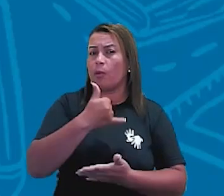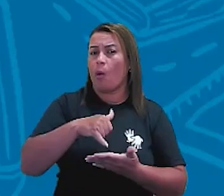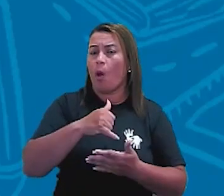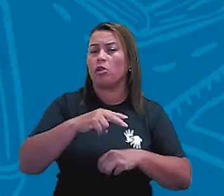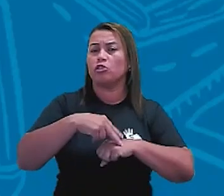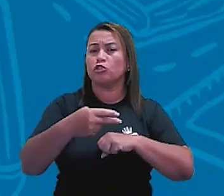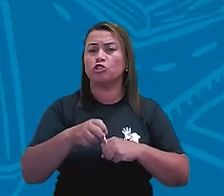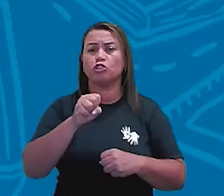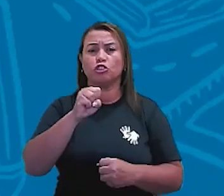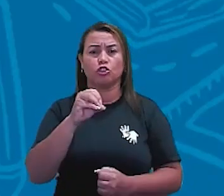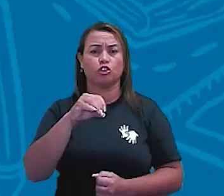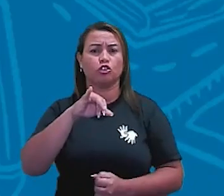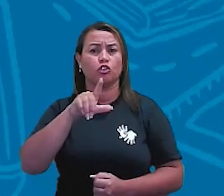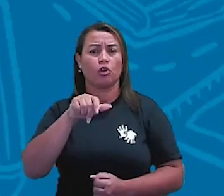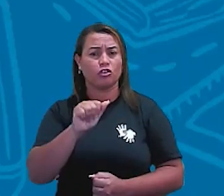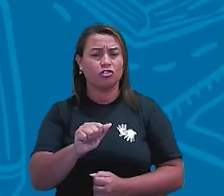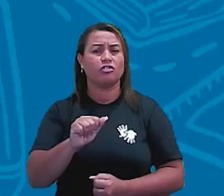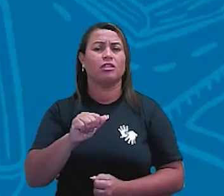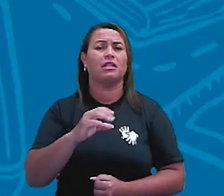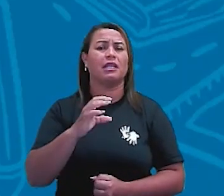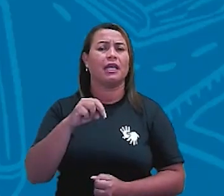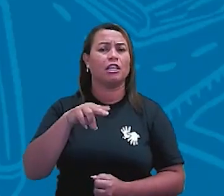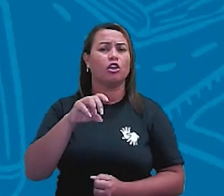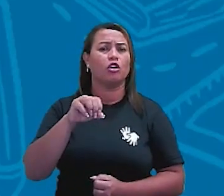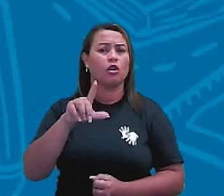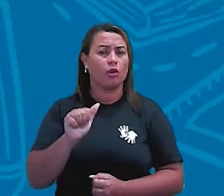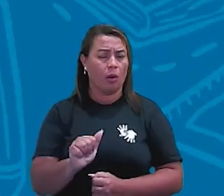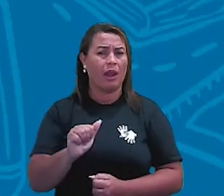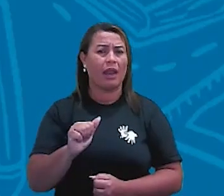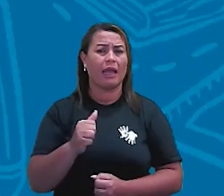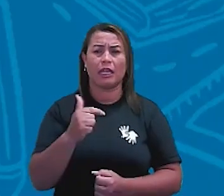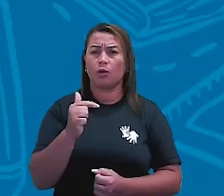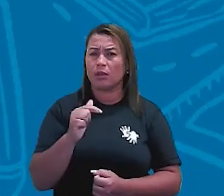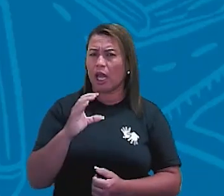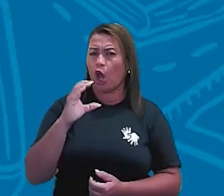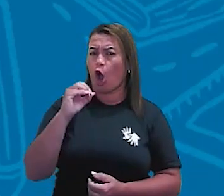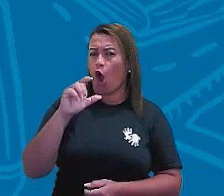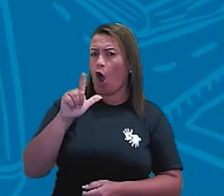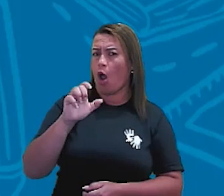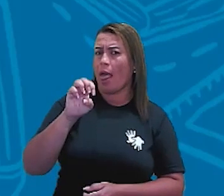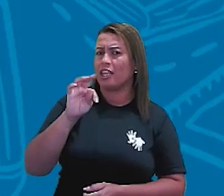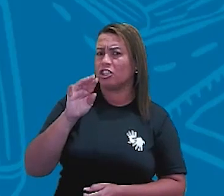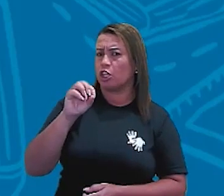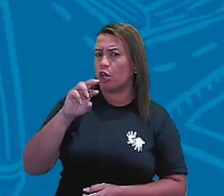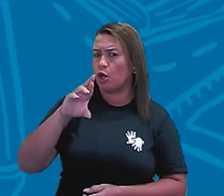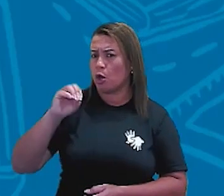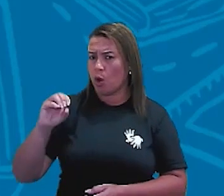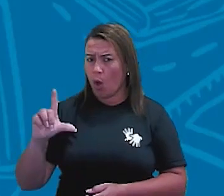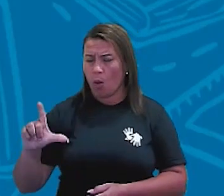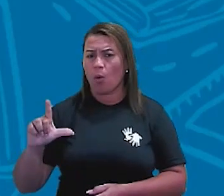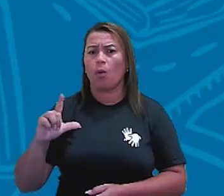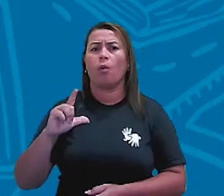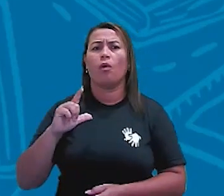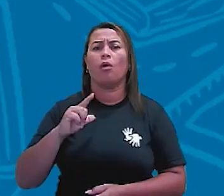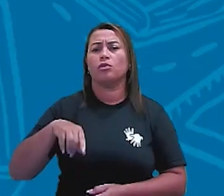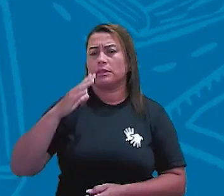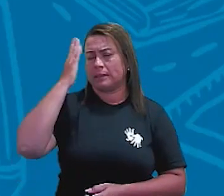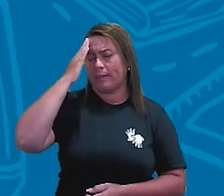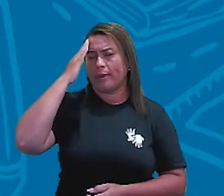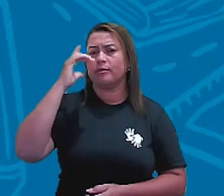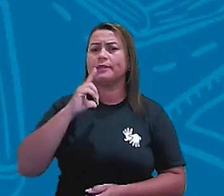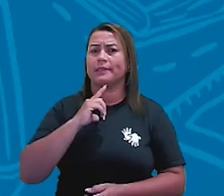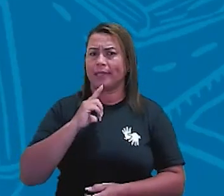óleo de canola, né? Óleo sem colesterol, né? Até porque a gente sabe que todo óleo vegetal não apresenta na sua composição